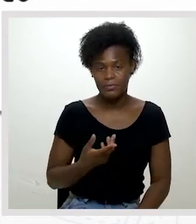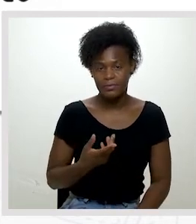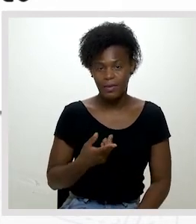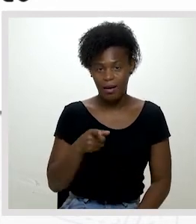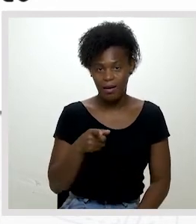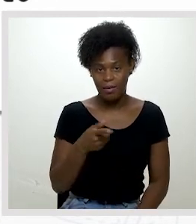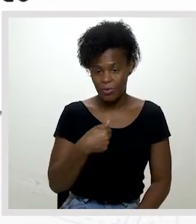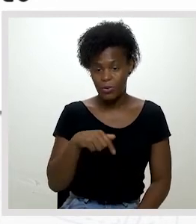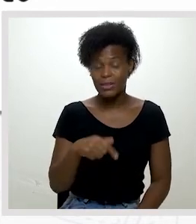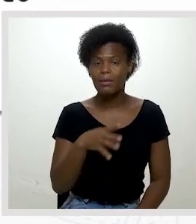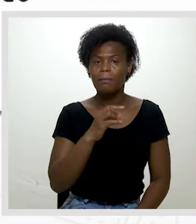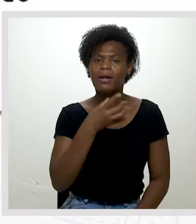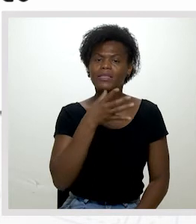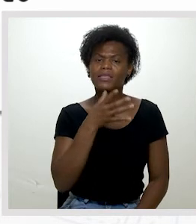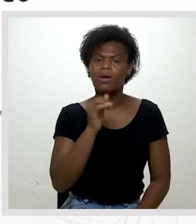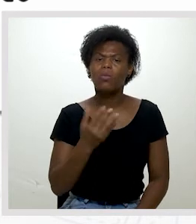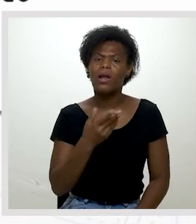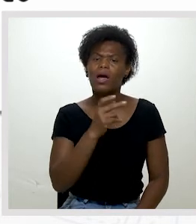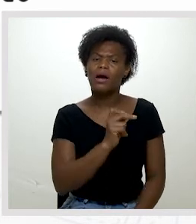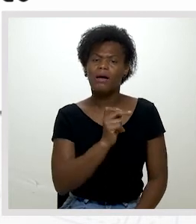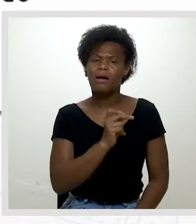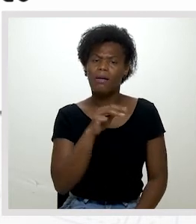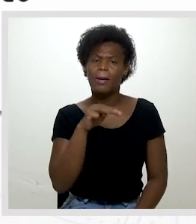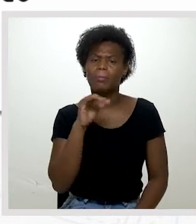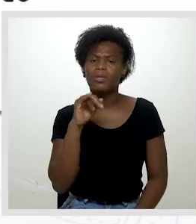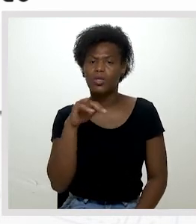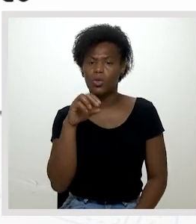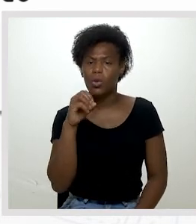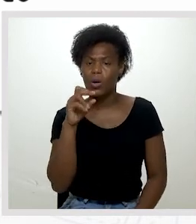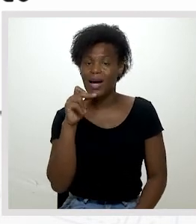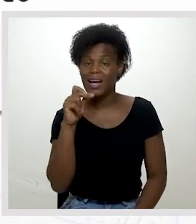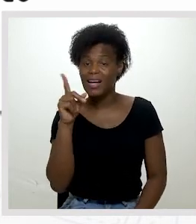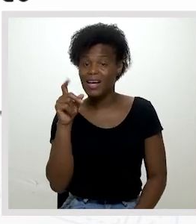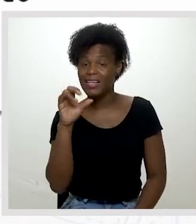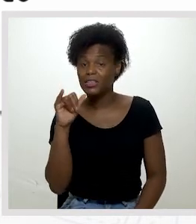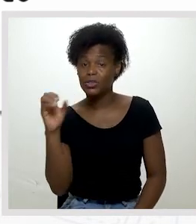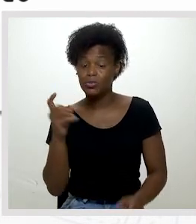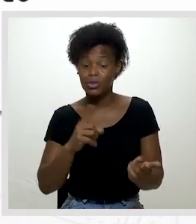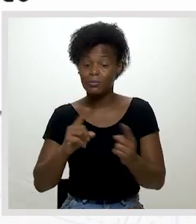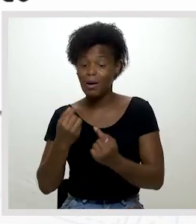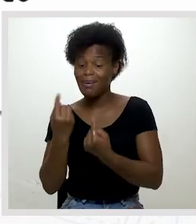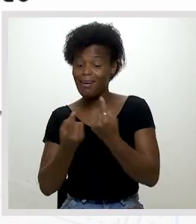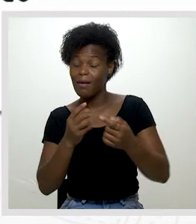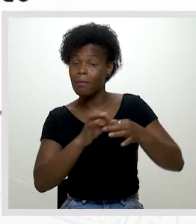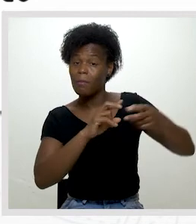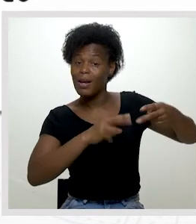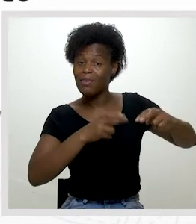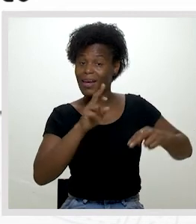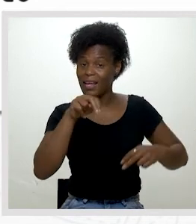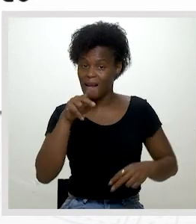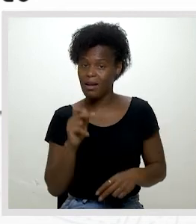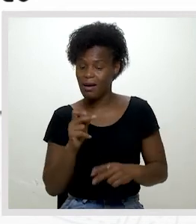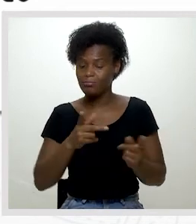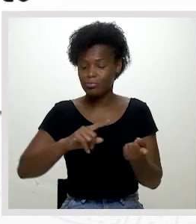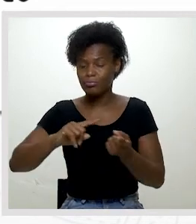para dizer qual será o aminoácido transportado por cada uma dessas moléculas do RNA de